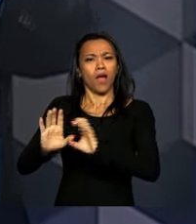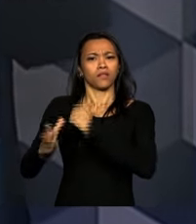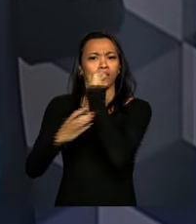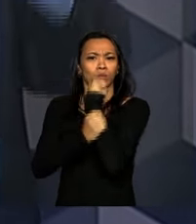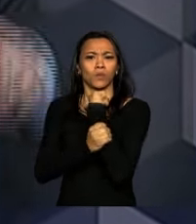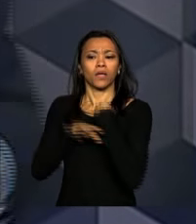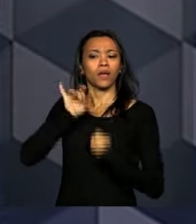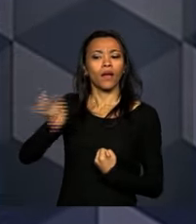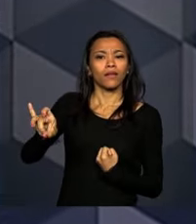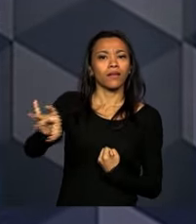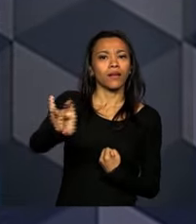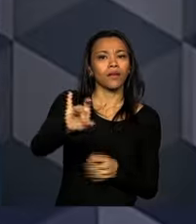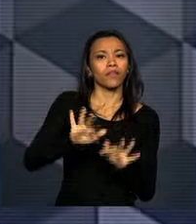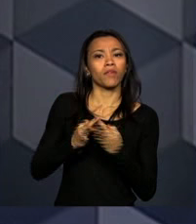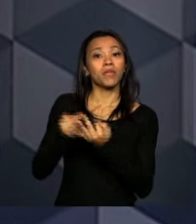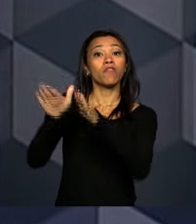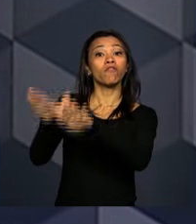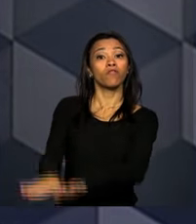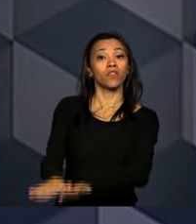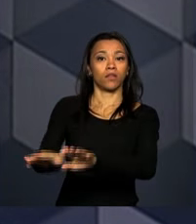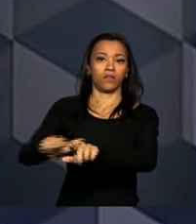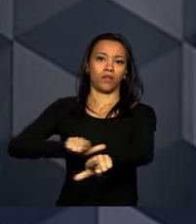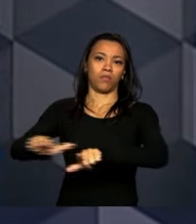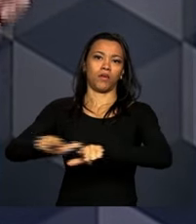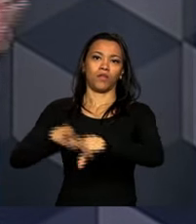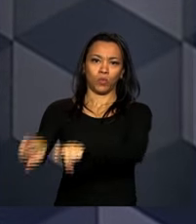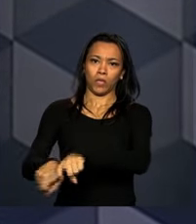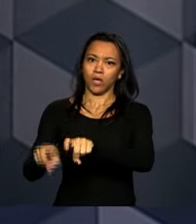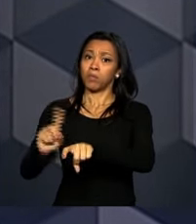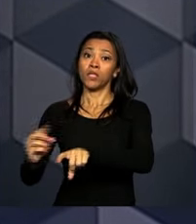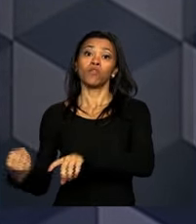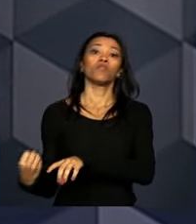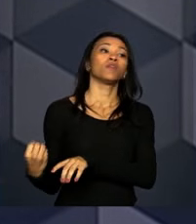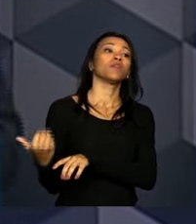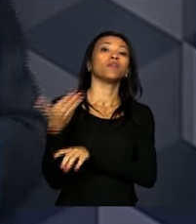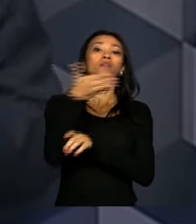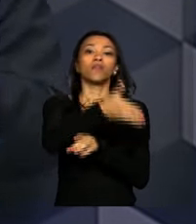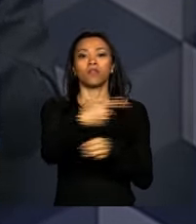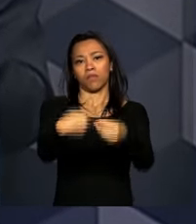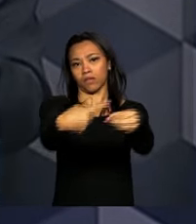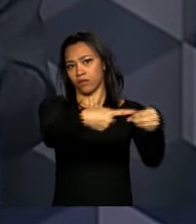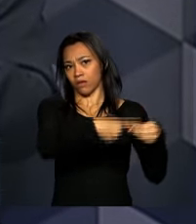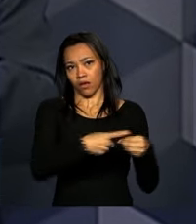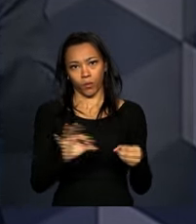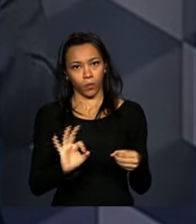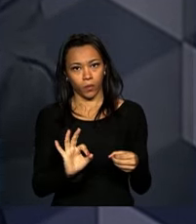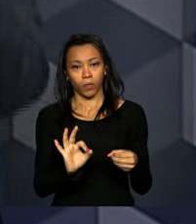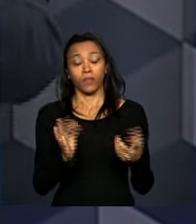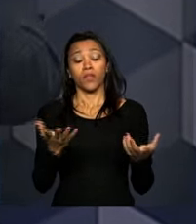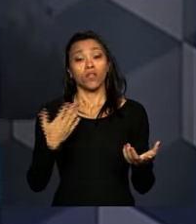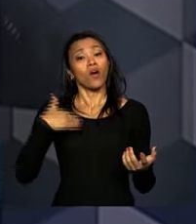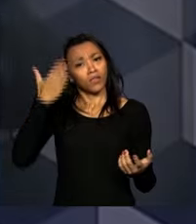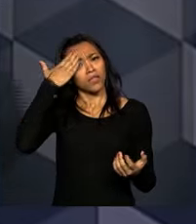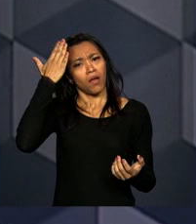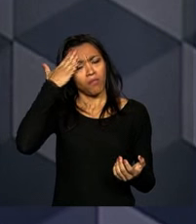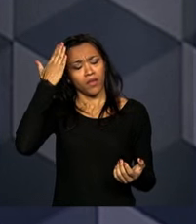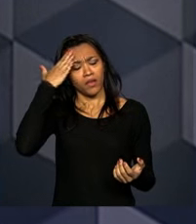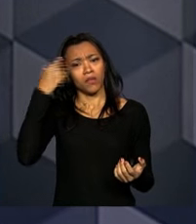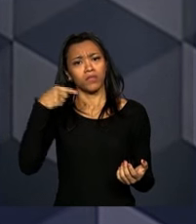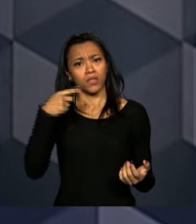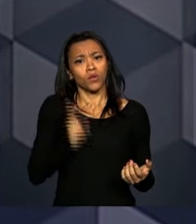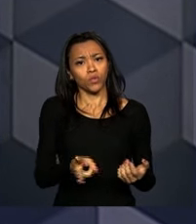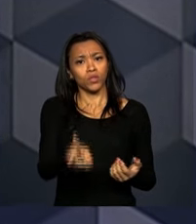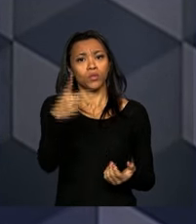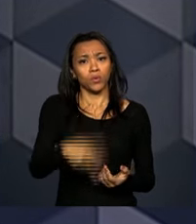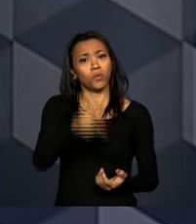famílias possam permanecer no campo. Nós sabemos hoje o grande impacto que teve e continua tendo ainda no